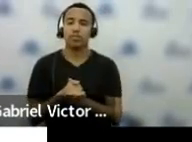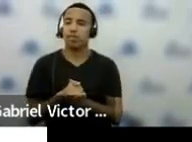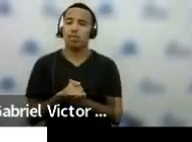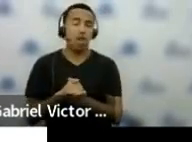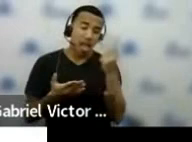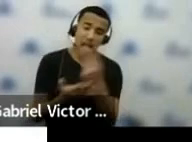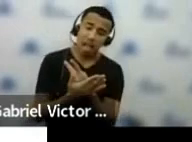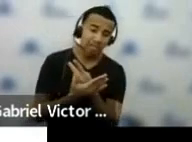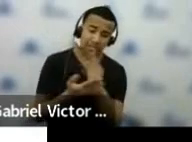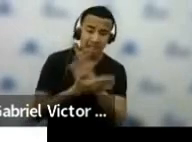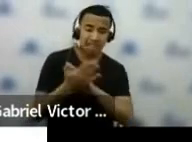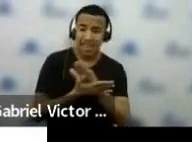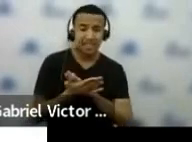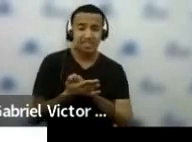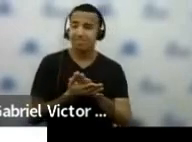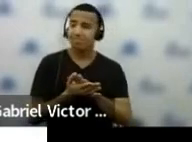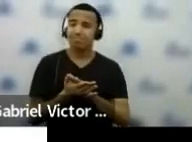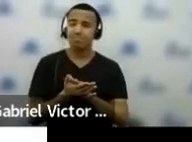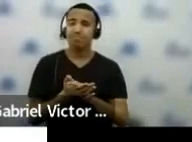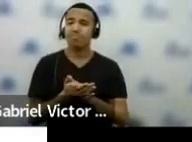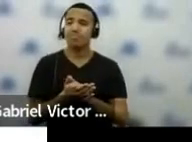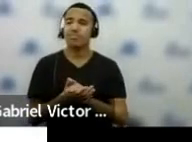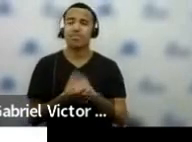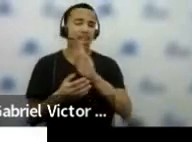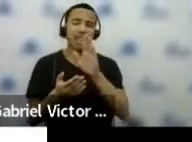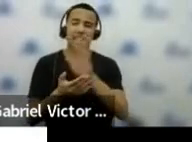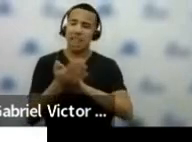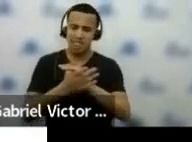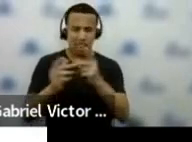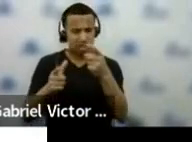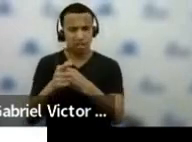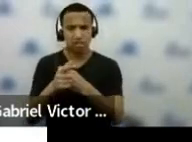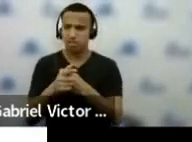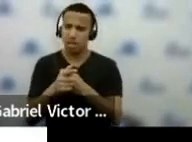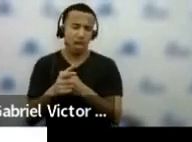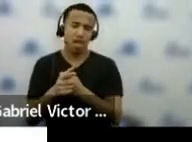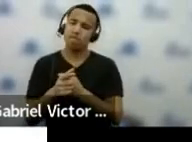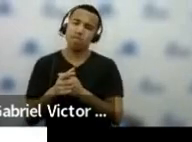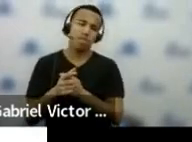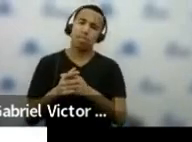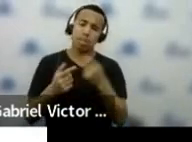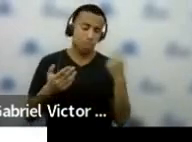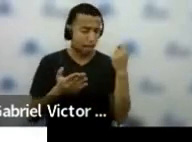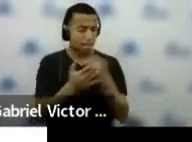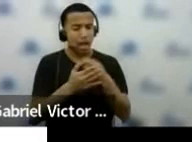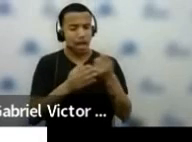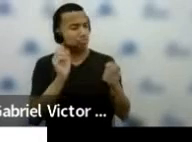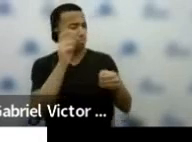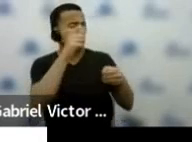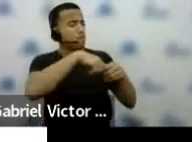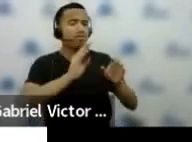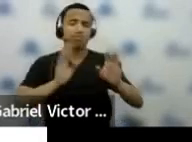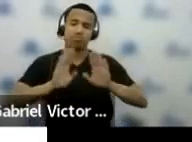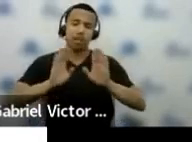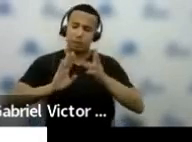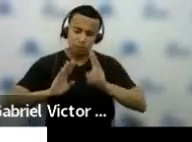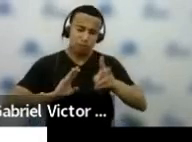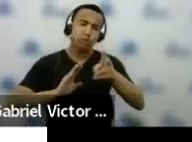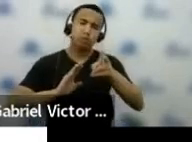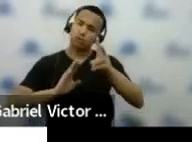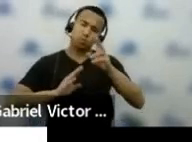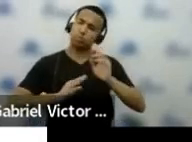deu certo o produto, ela não está endividada, é recurso não reembolsável, ela segue o